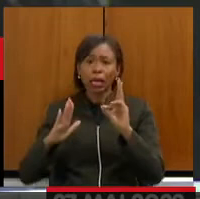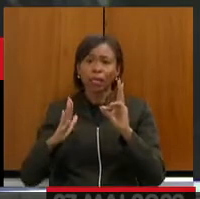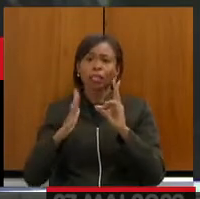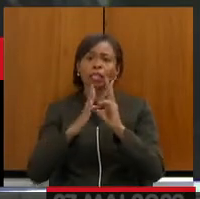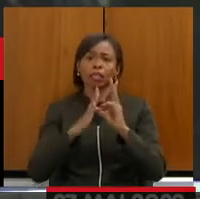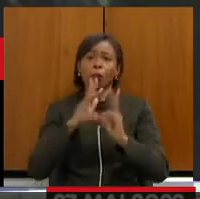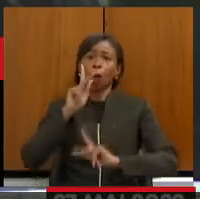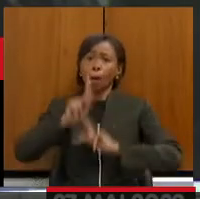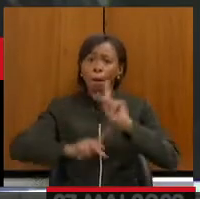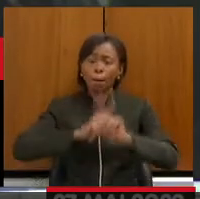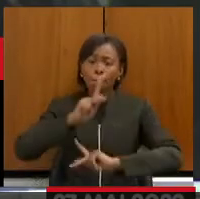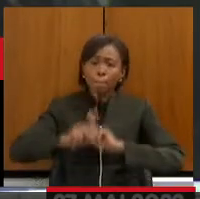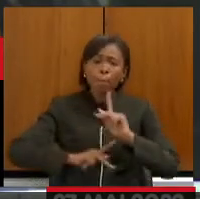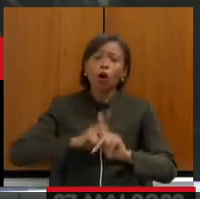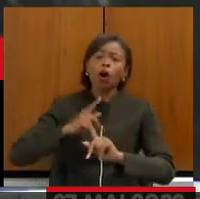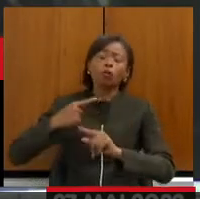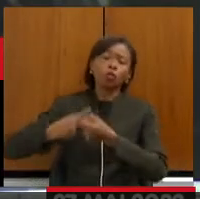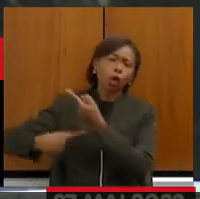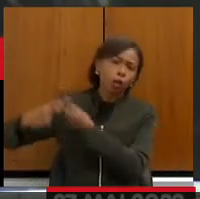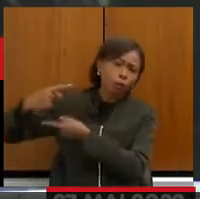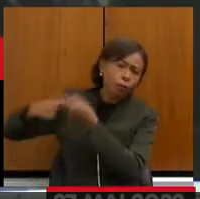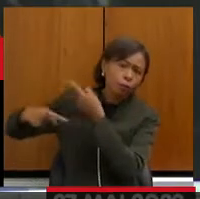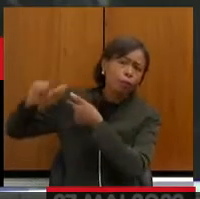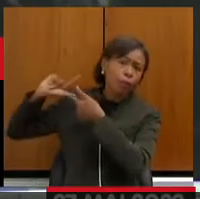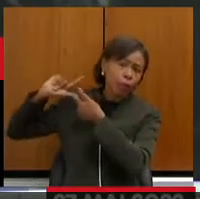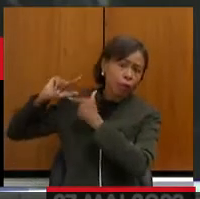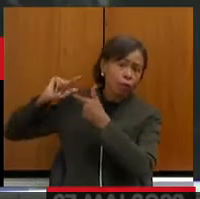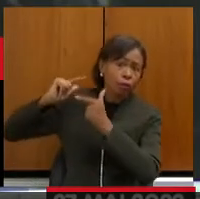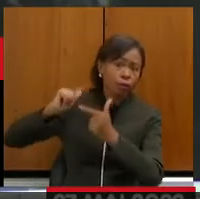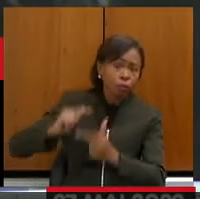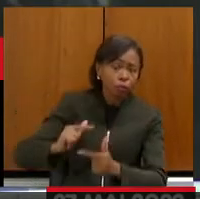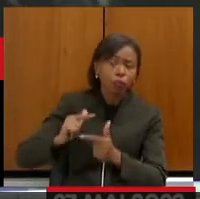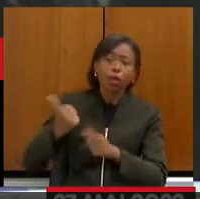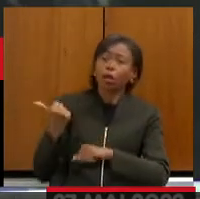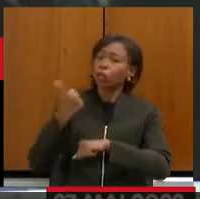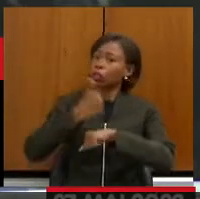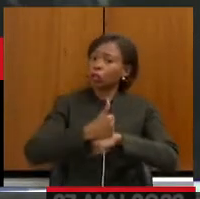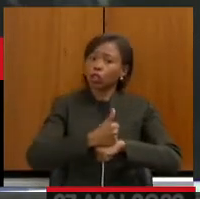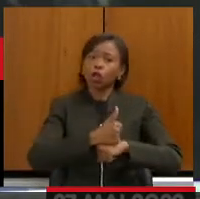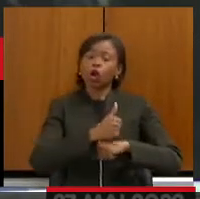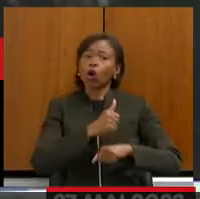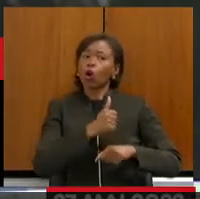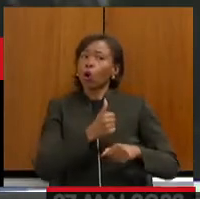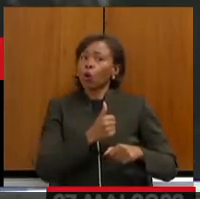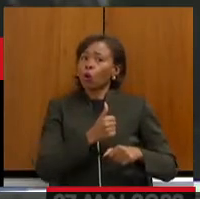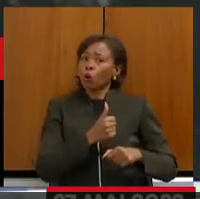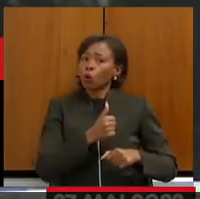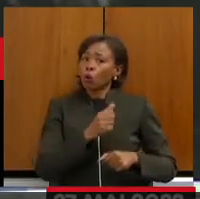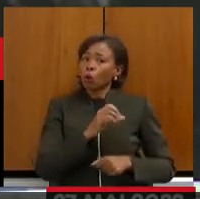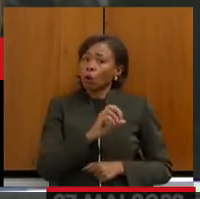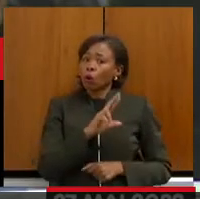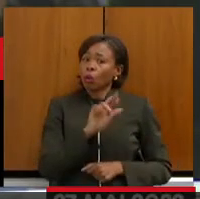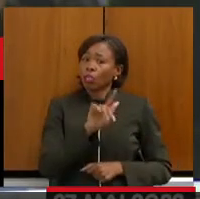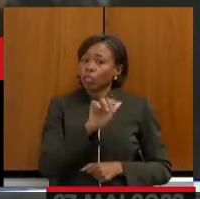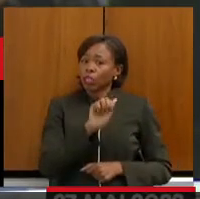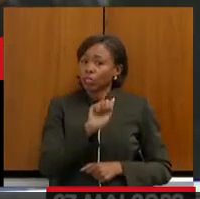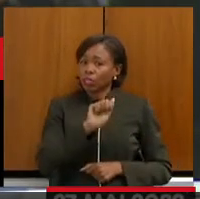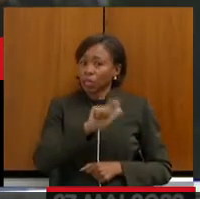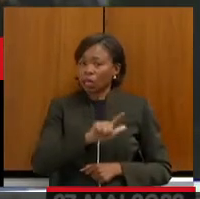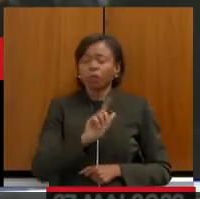originarios tradicionais tradicionais não substitui originarios muito menos indígenas